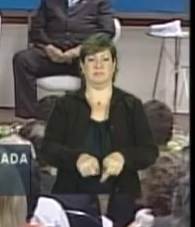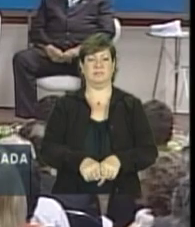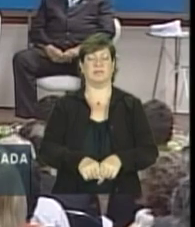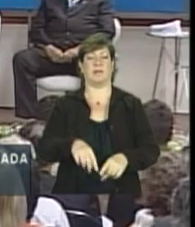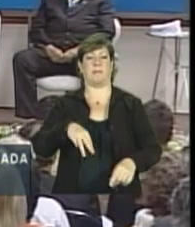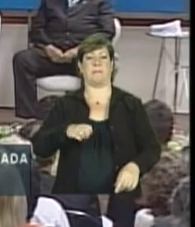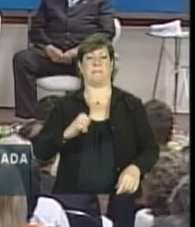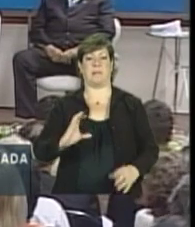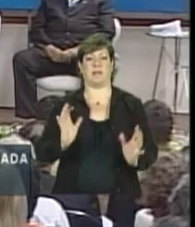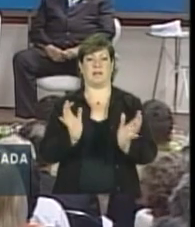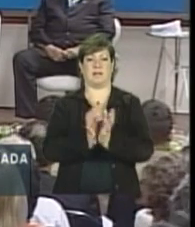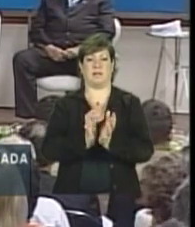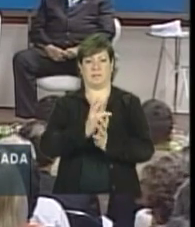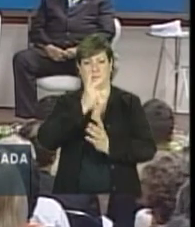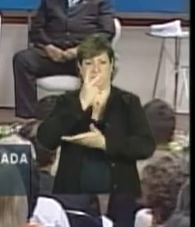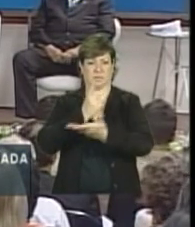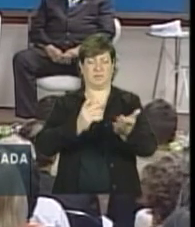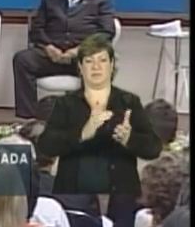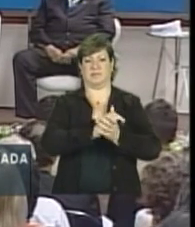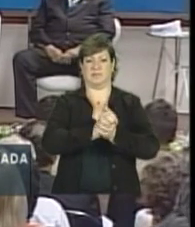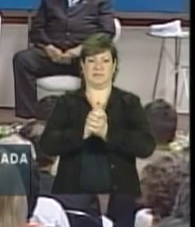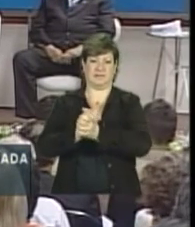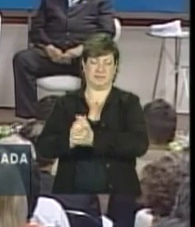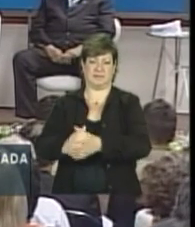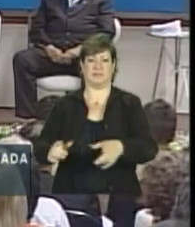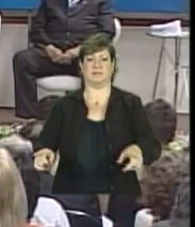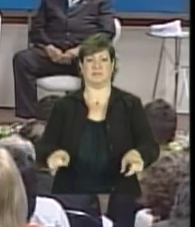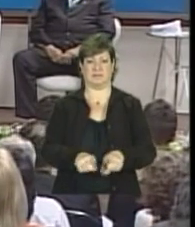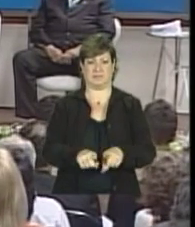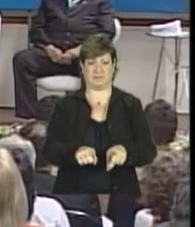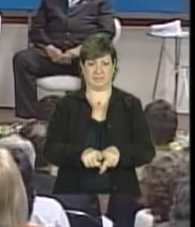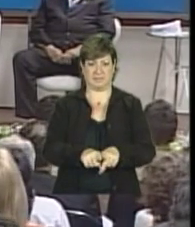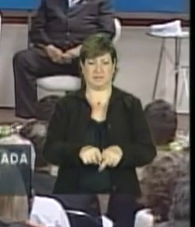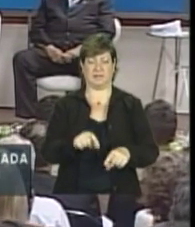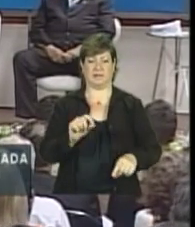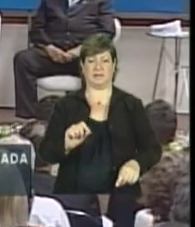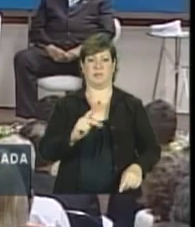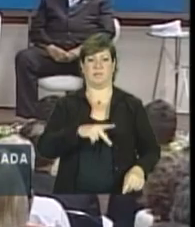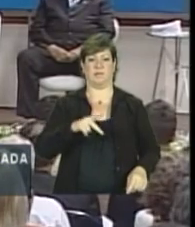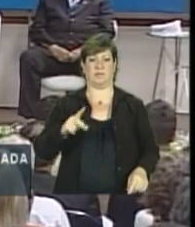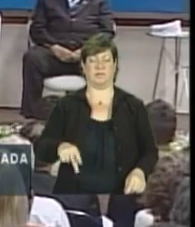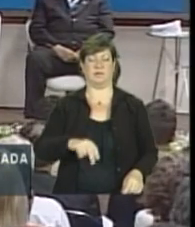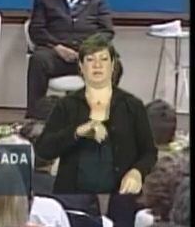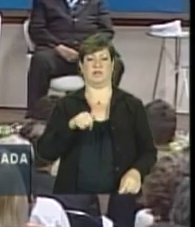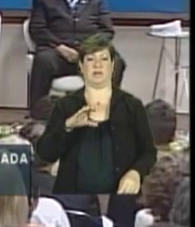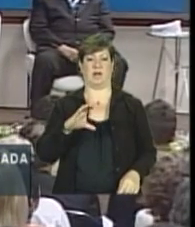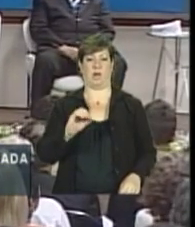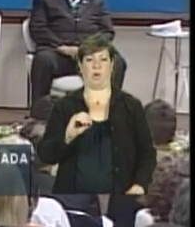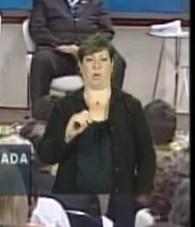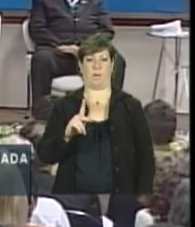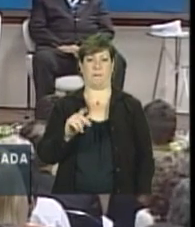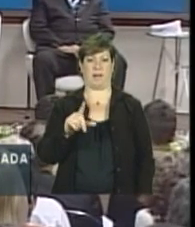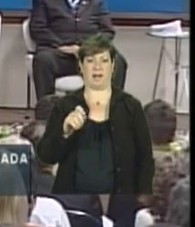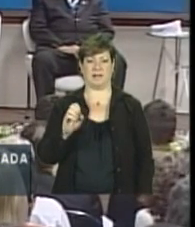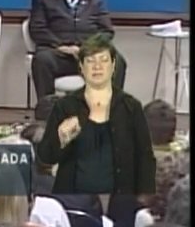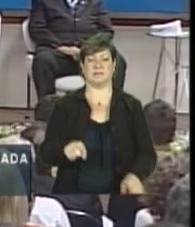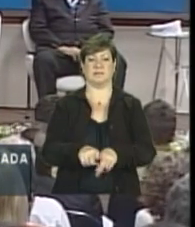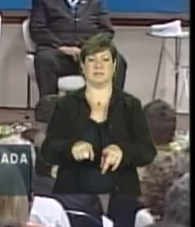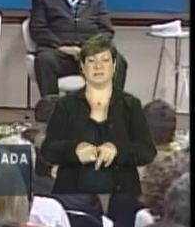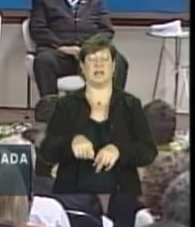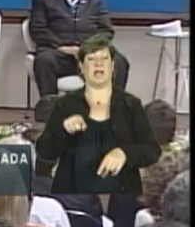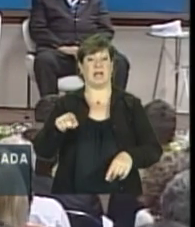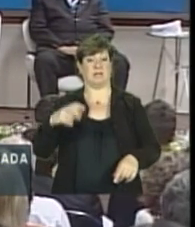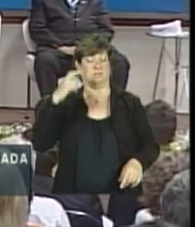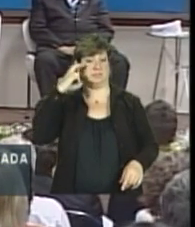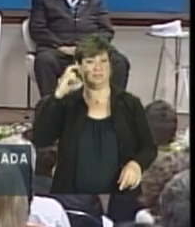da Educação. Saudar o nosso Jacopales, professor Jacopales, é um matemático, talvez o matemático